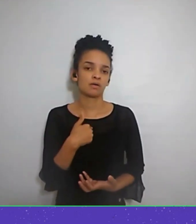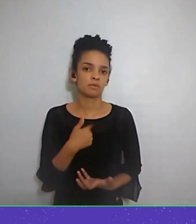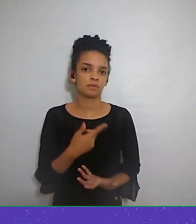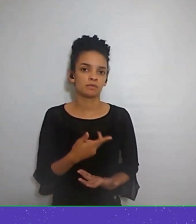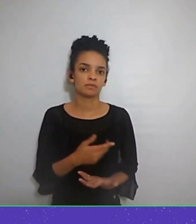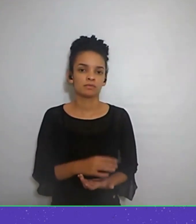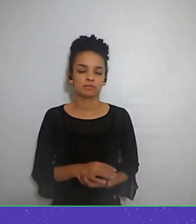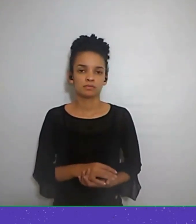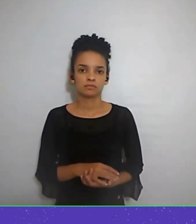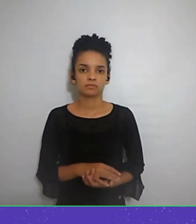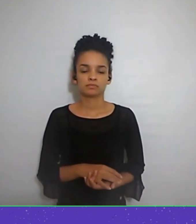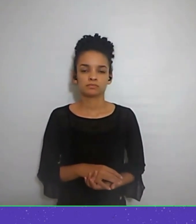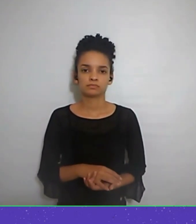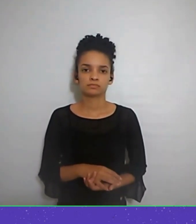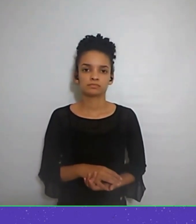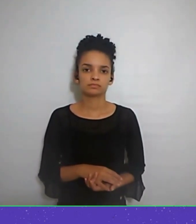feita.